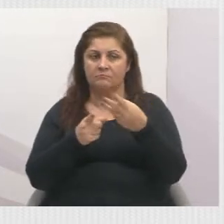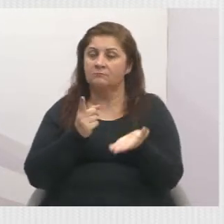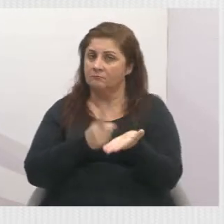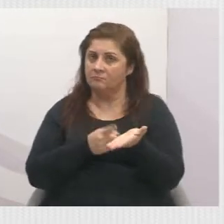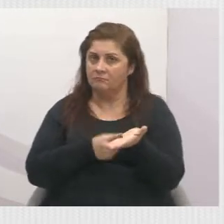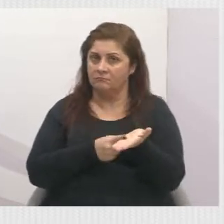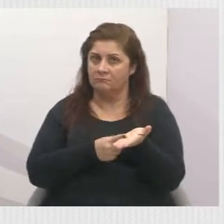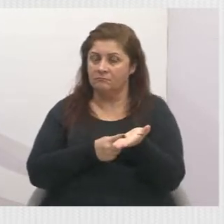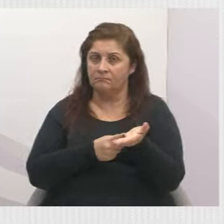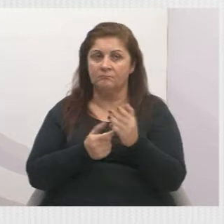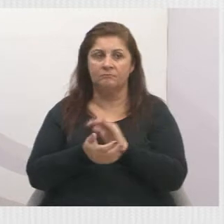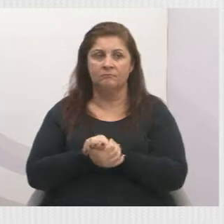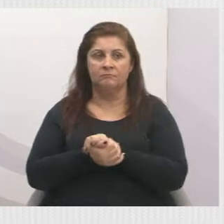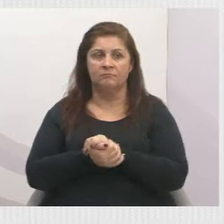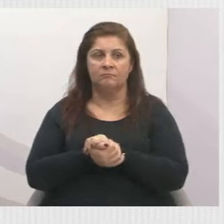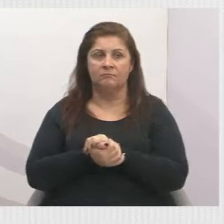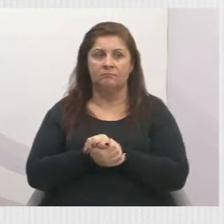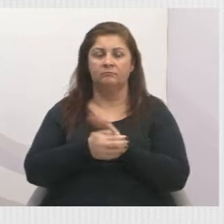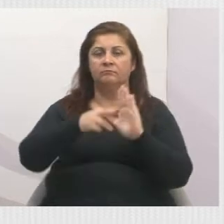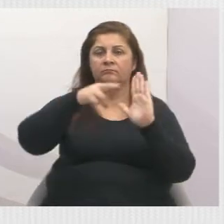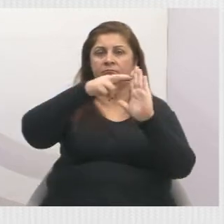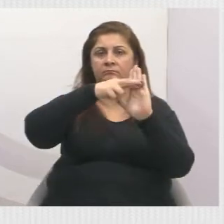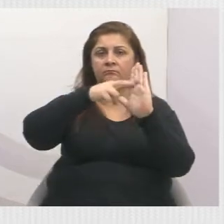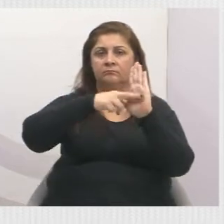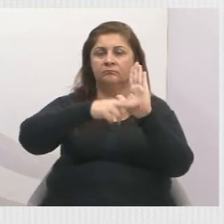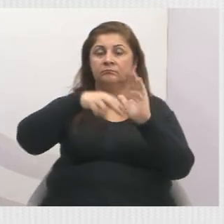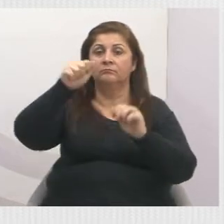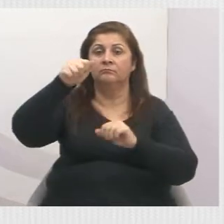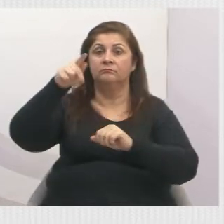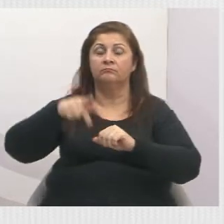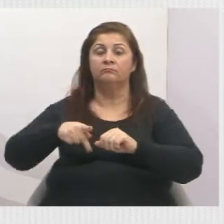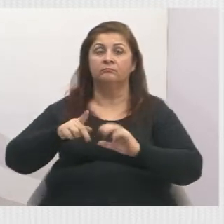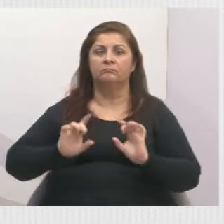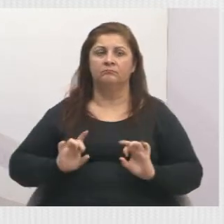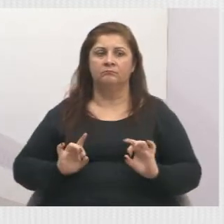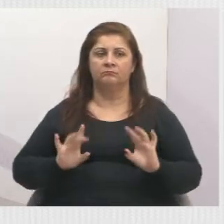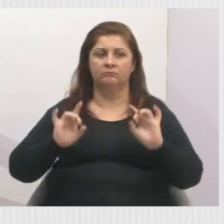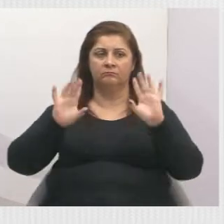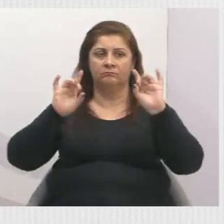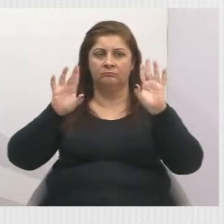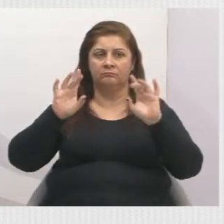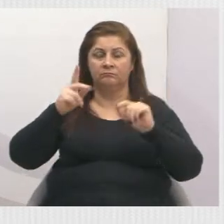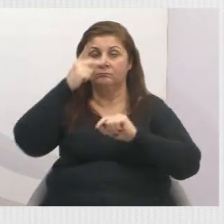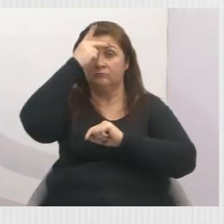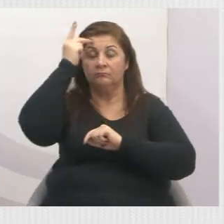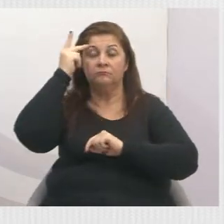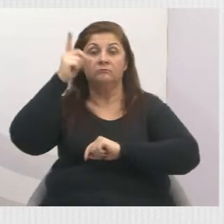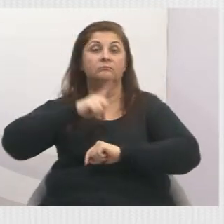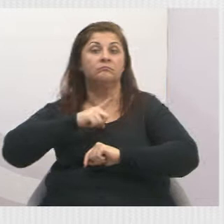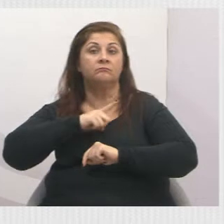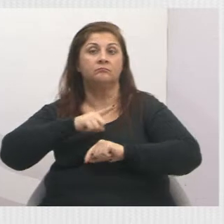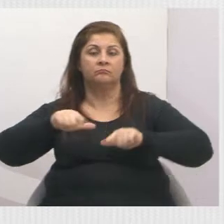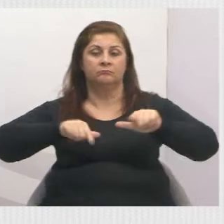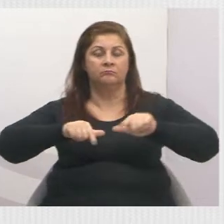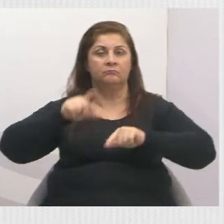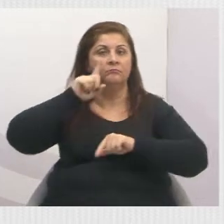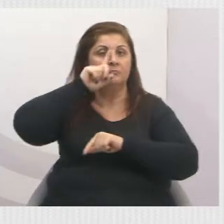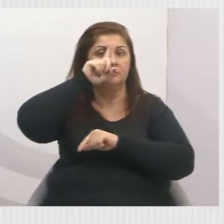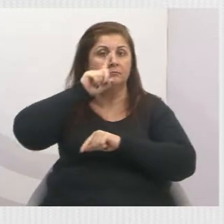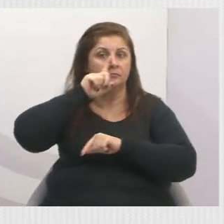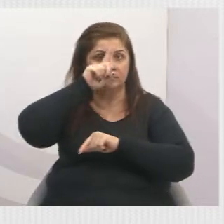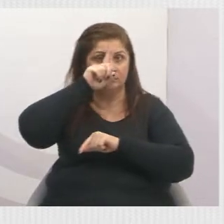é referente à regra de aposentadoria especial de servidores expostos a agentes